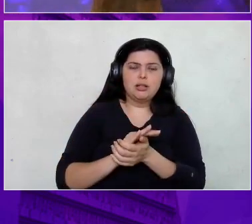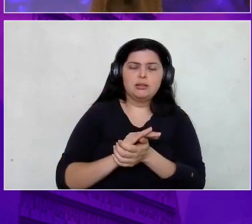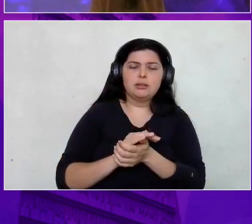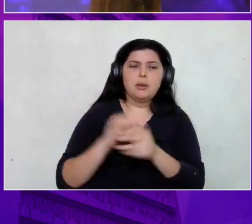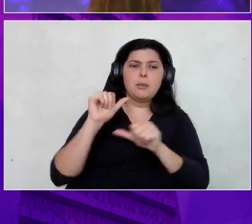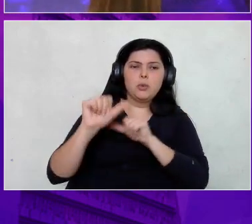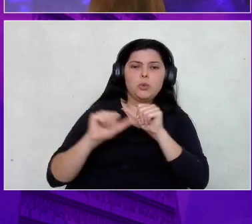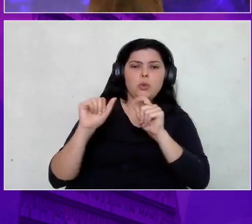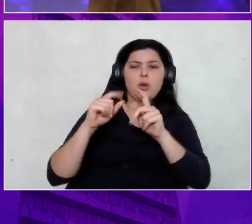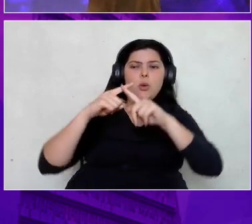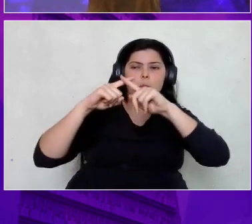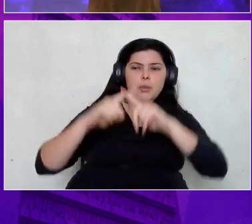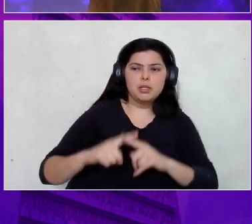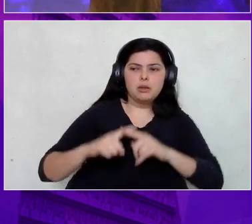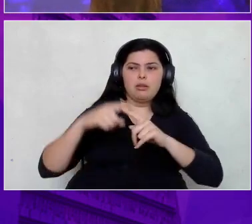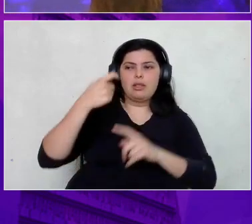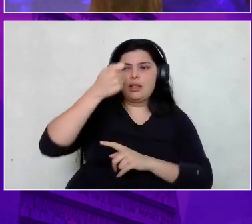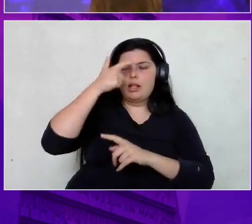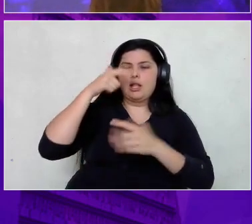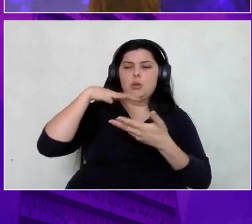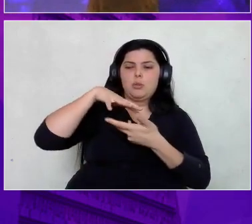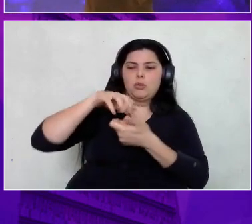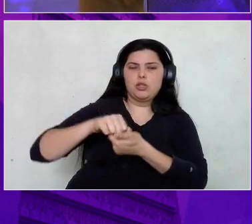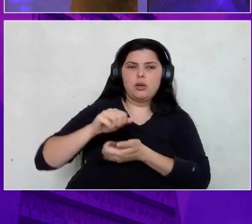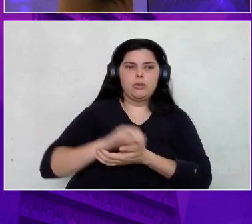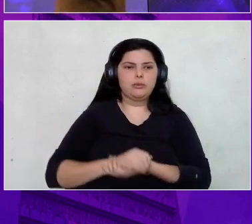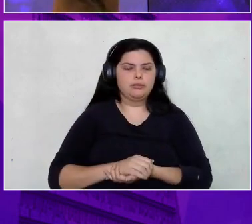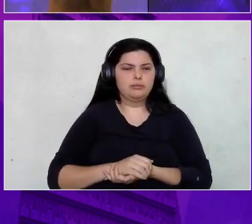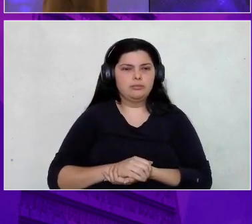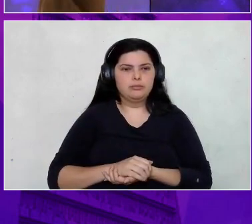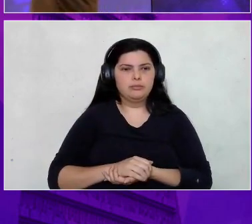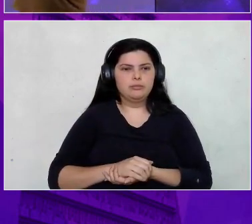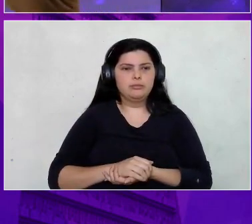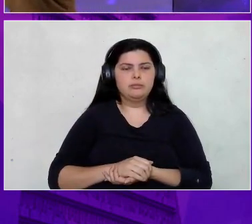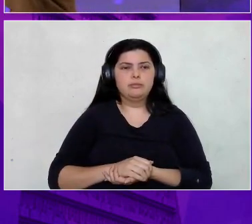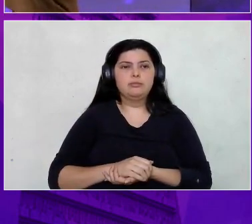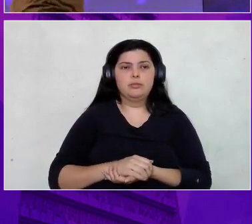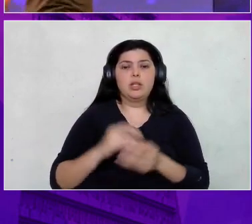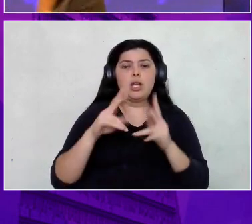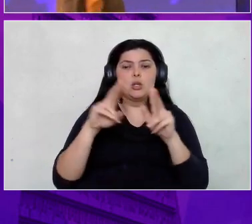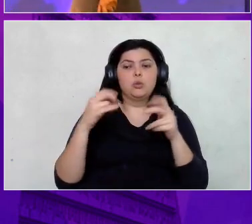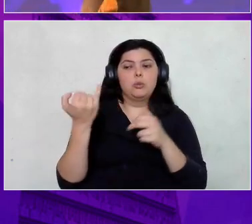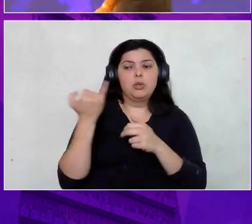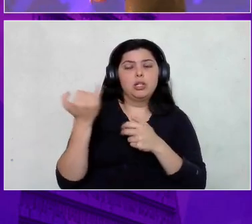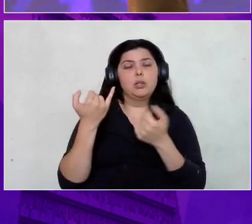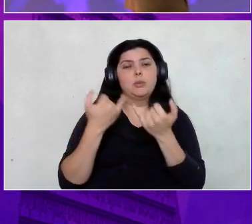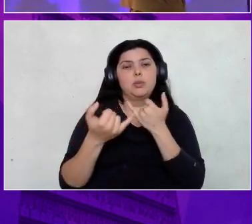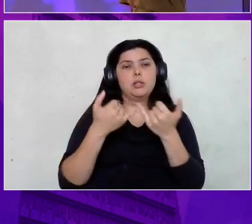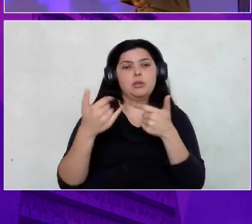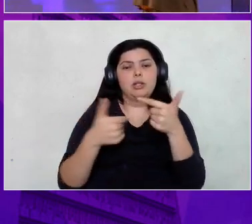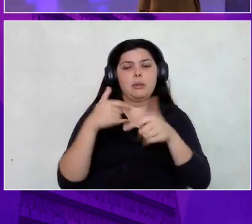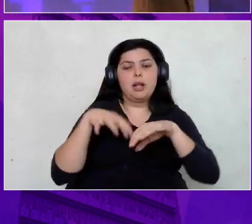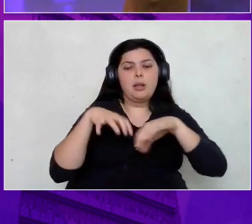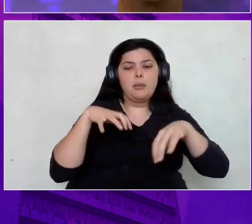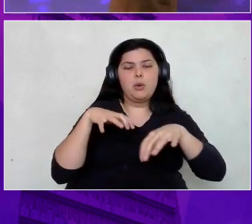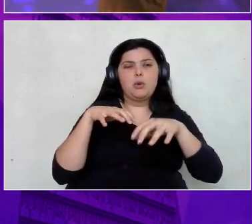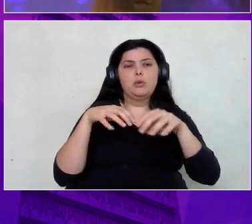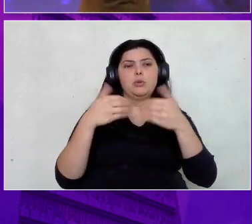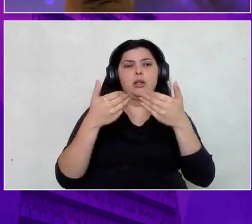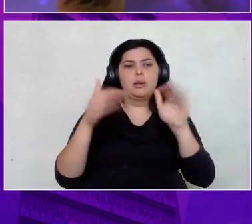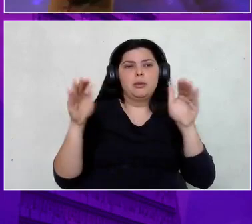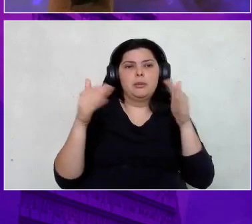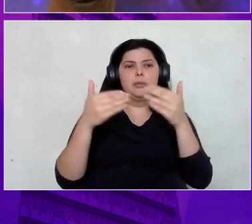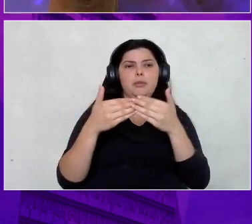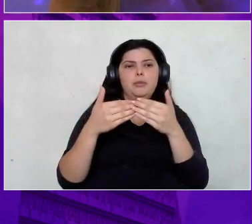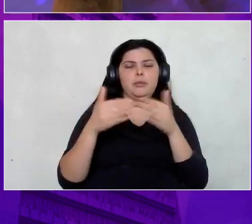competição por talento global, certo? Então, a gente tem questões aí importantes. O trabalho remoto está disruptando, né,